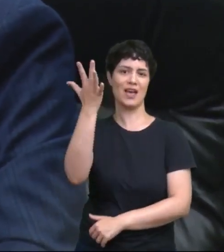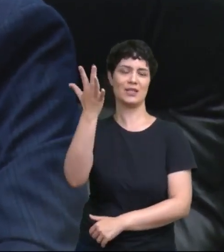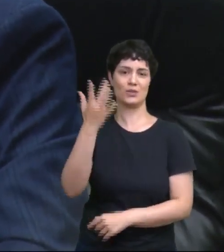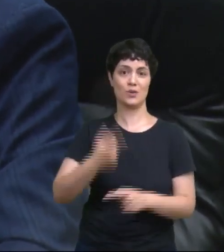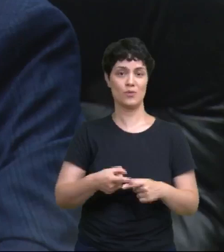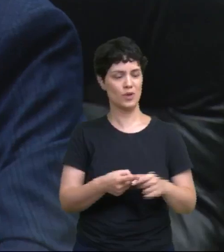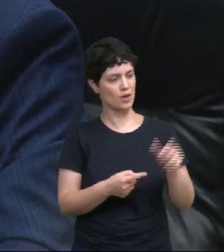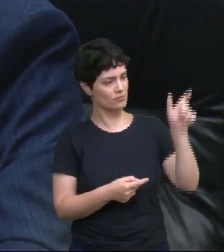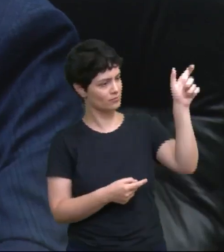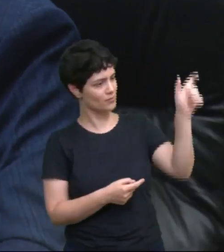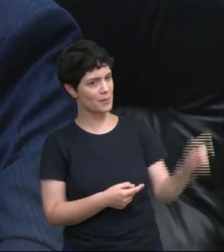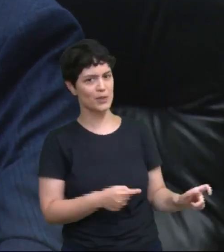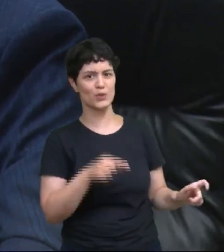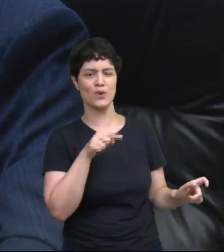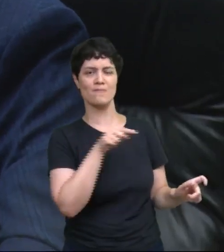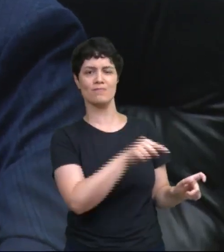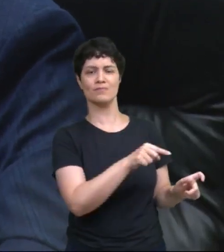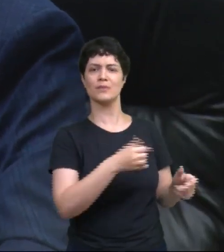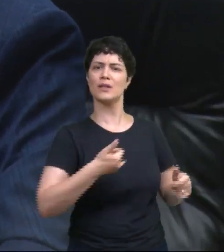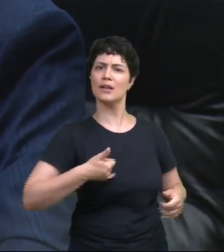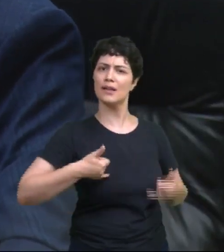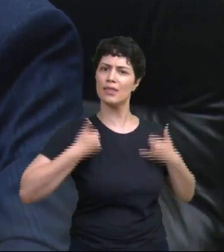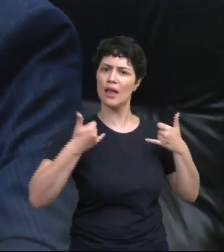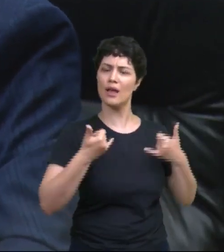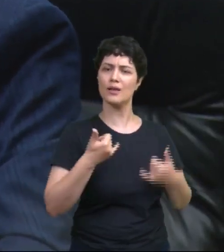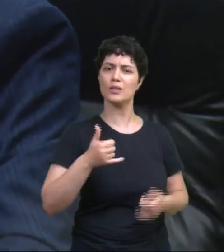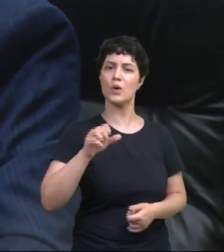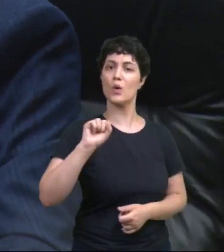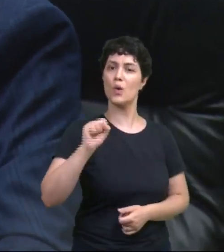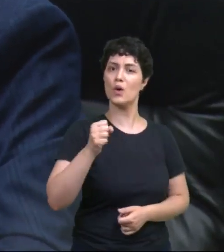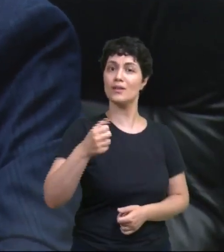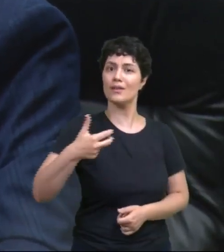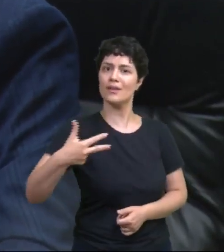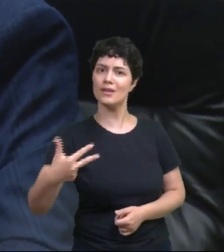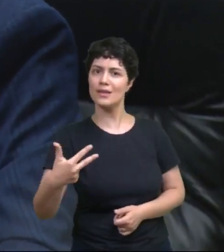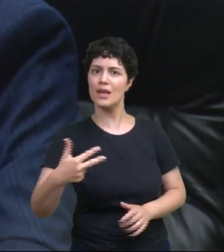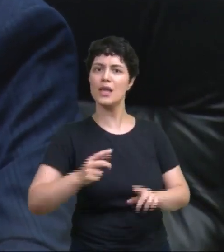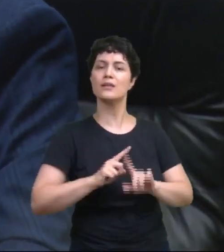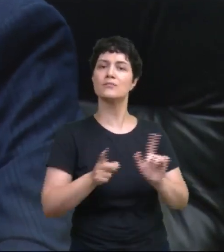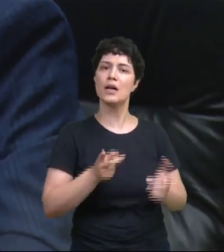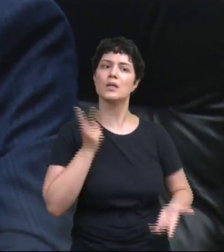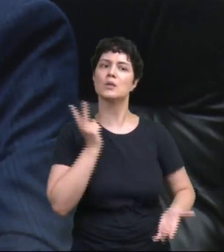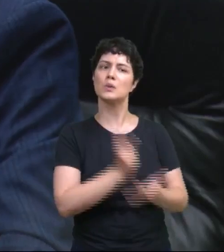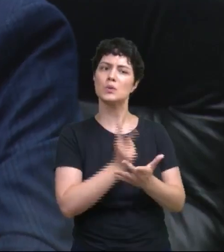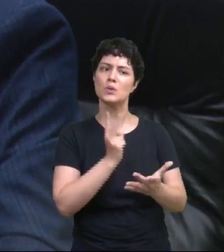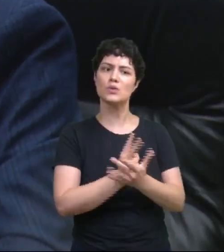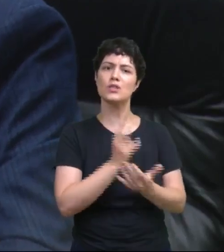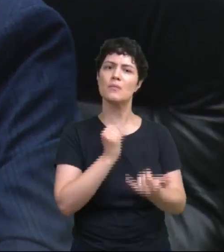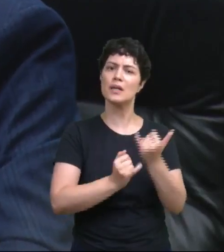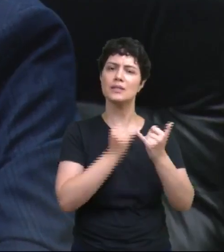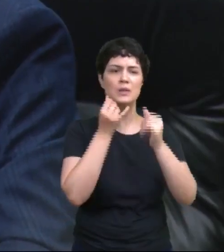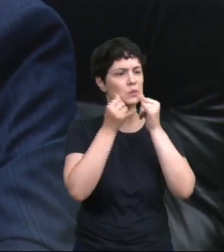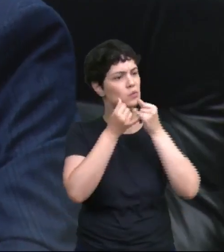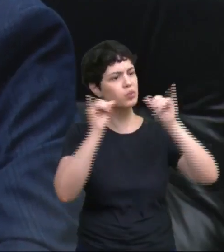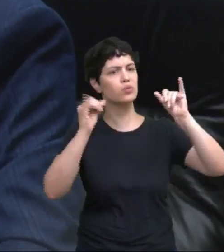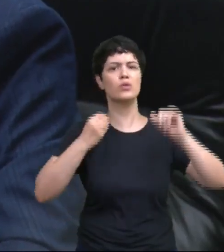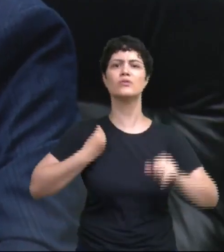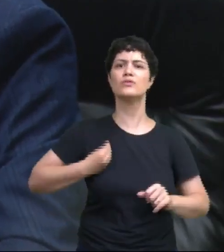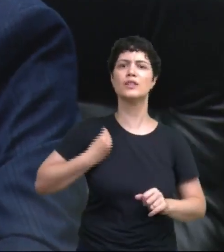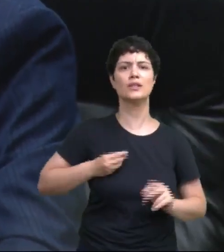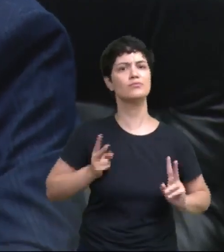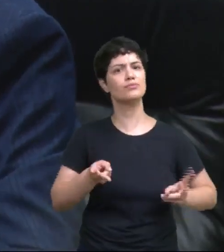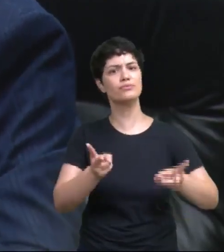de alguém que faz 83 anos e está na plenitude da sua vida. Obrigado.